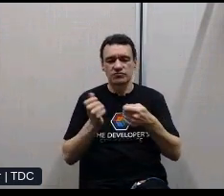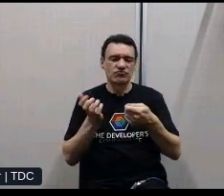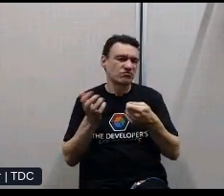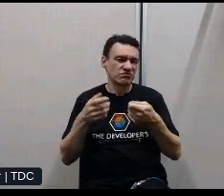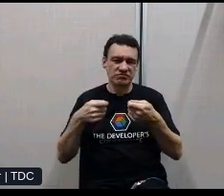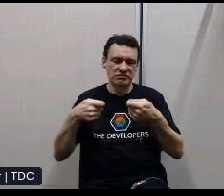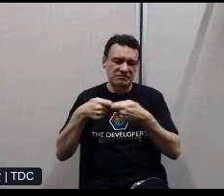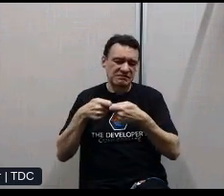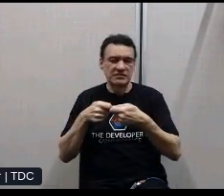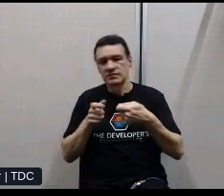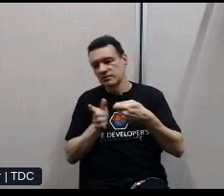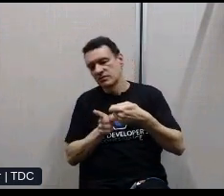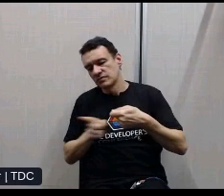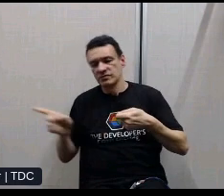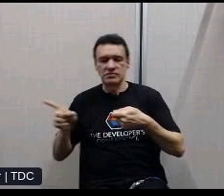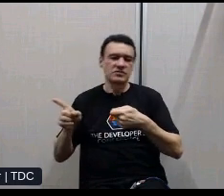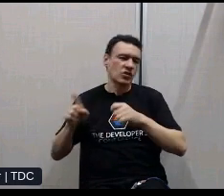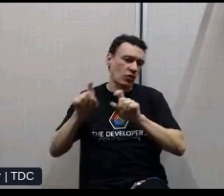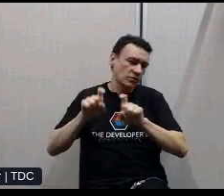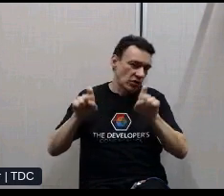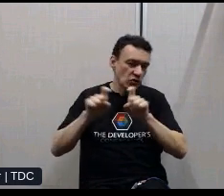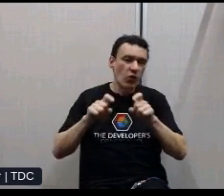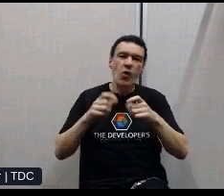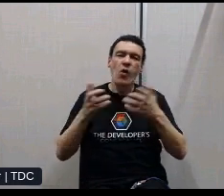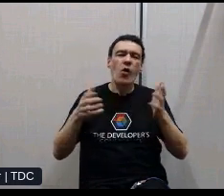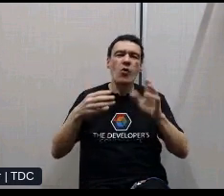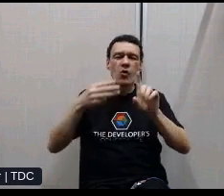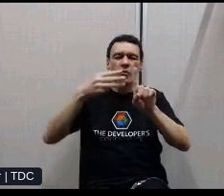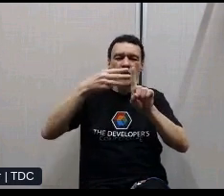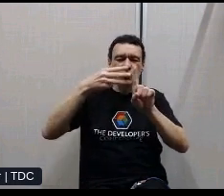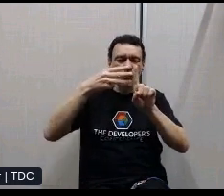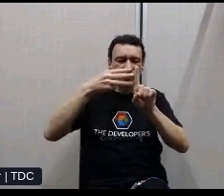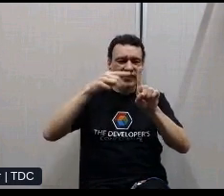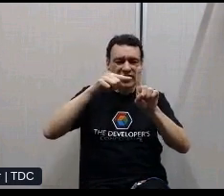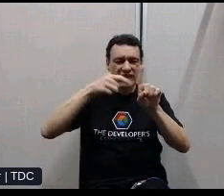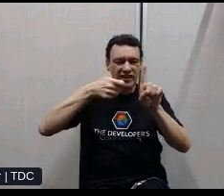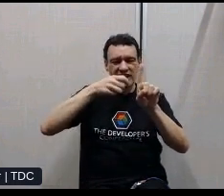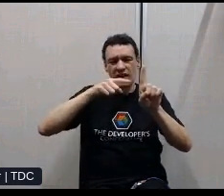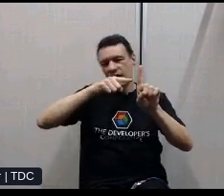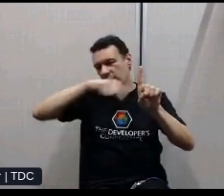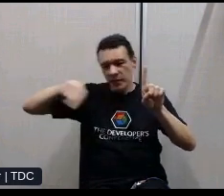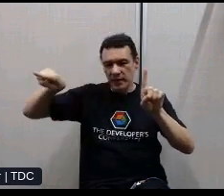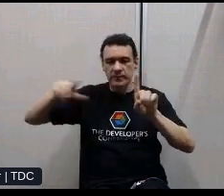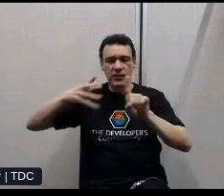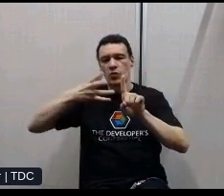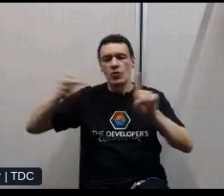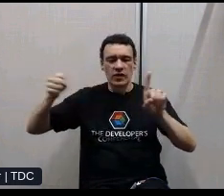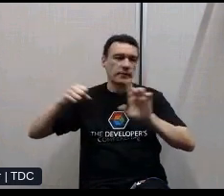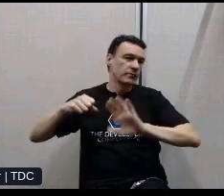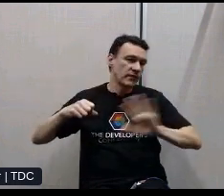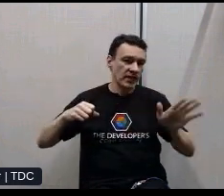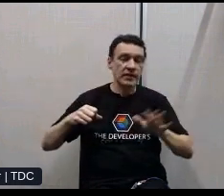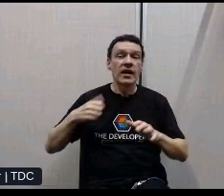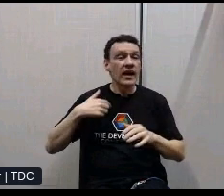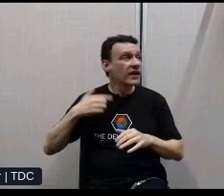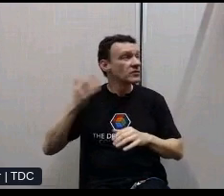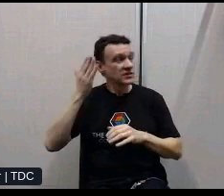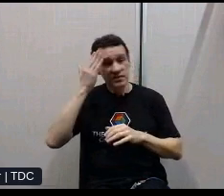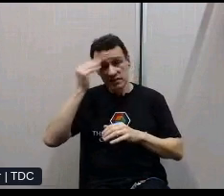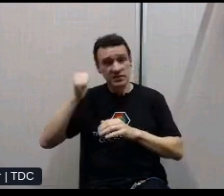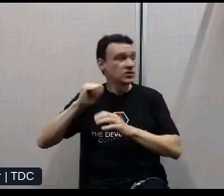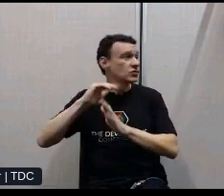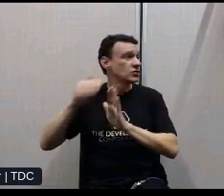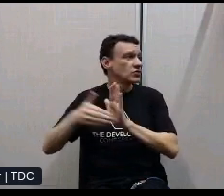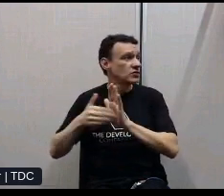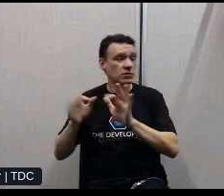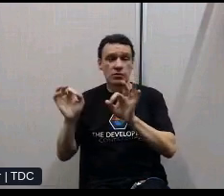outro formato aí, no seu smart device, e você ver os dados de o quanto foi